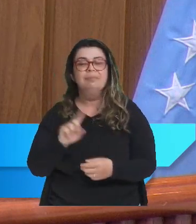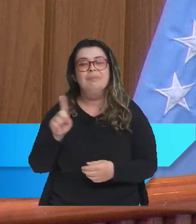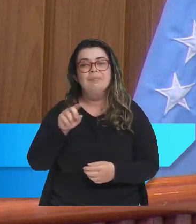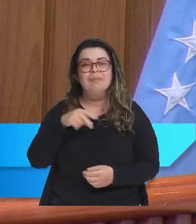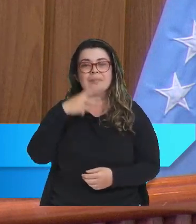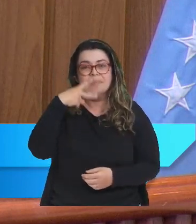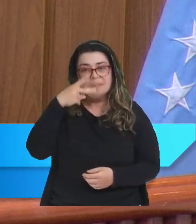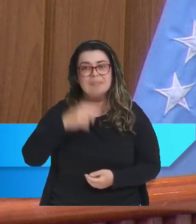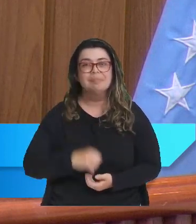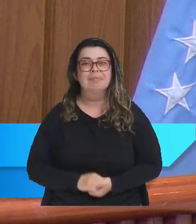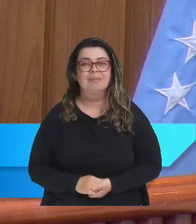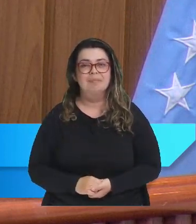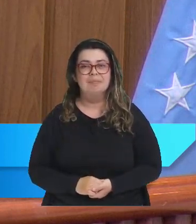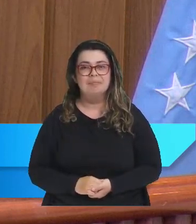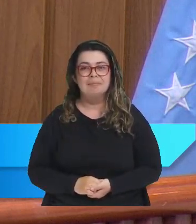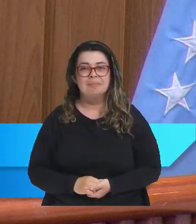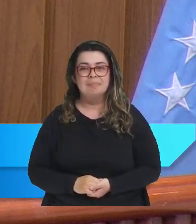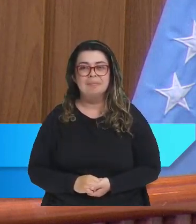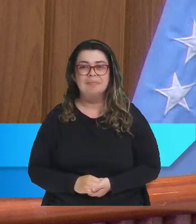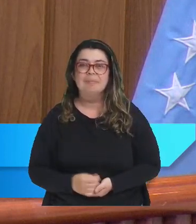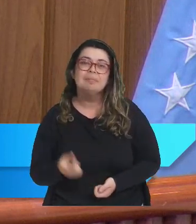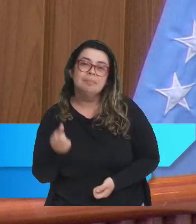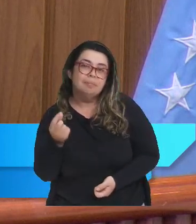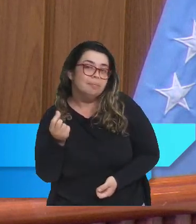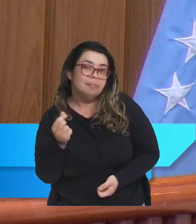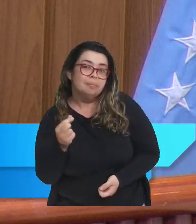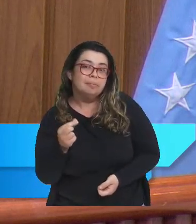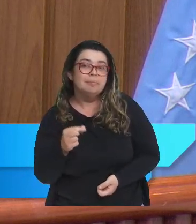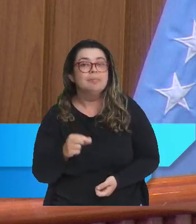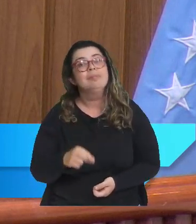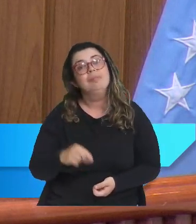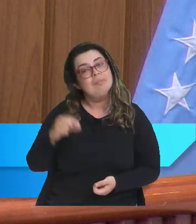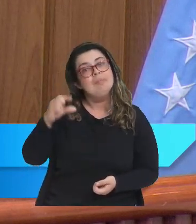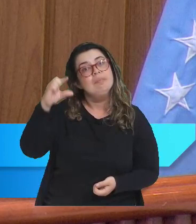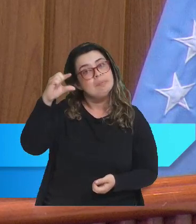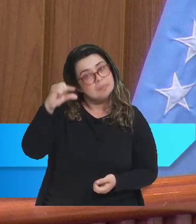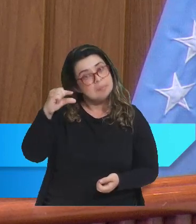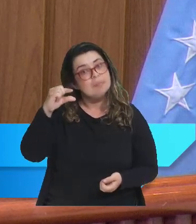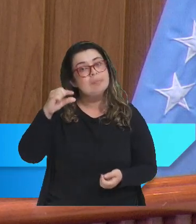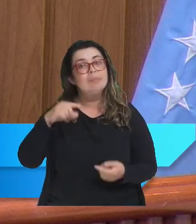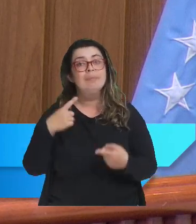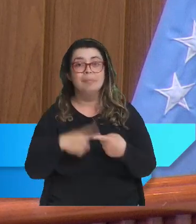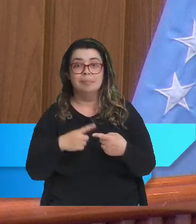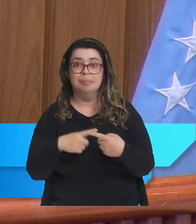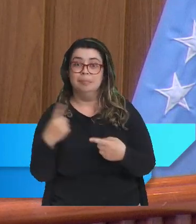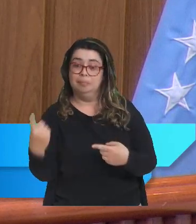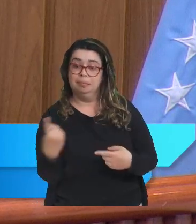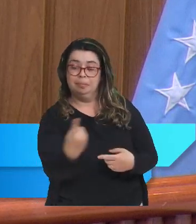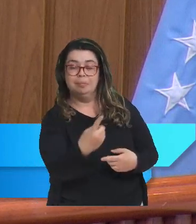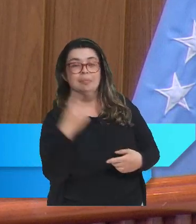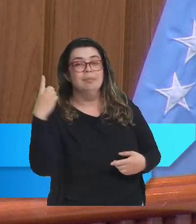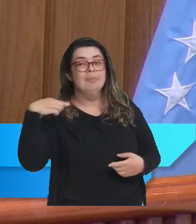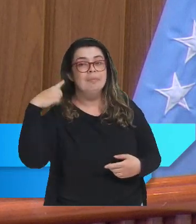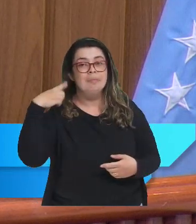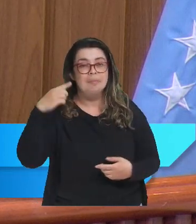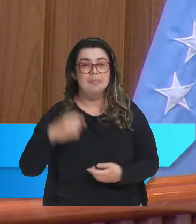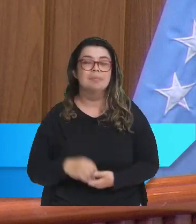são verbas menores, porque cada deputado que não é daqui, ele tem mesmo